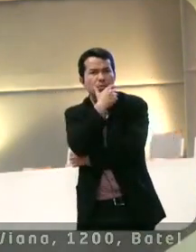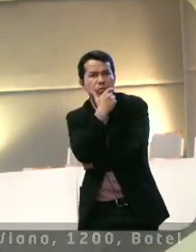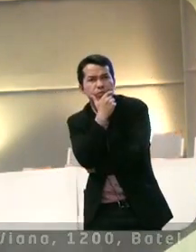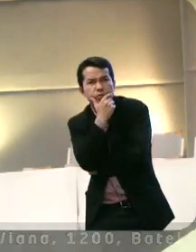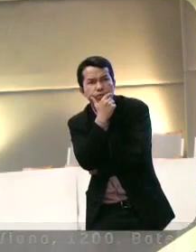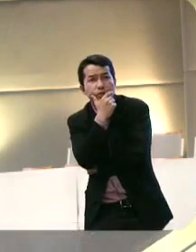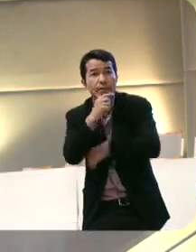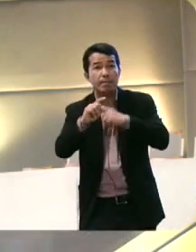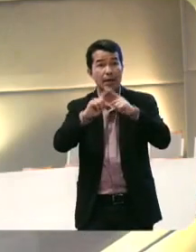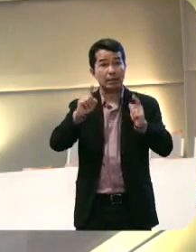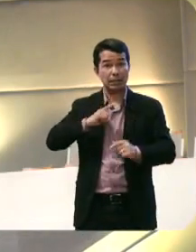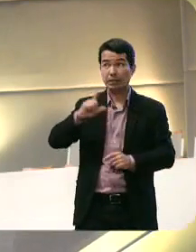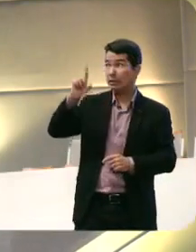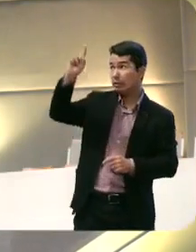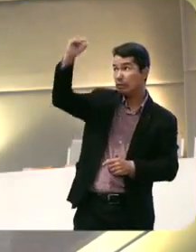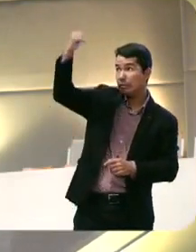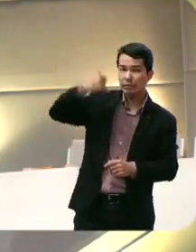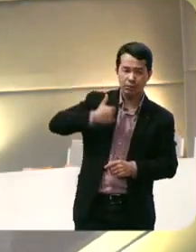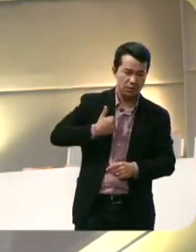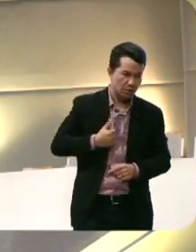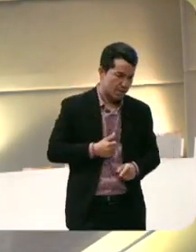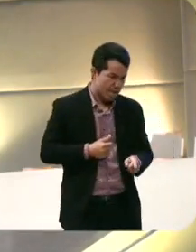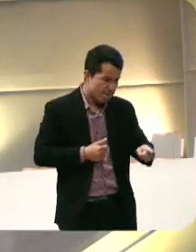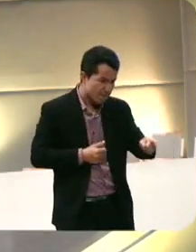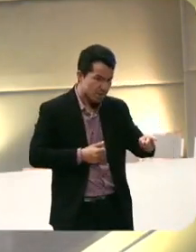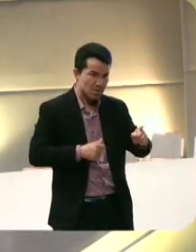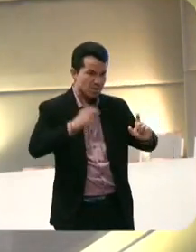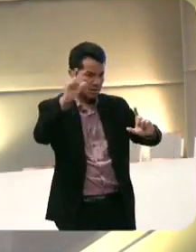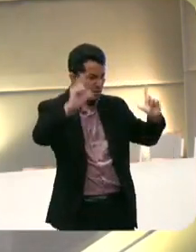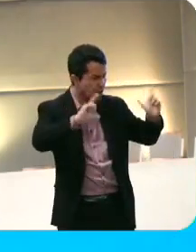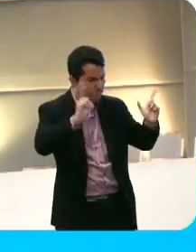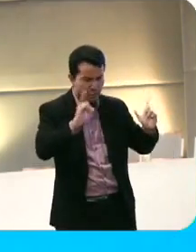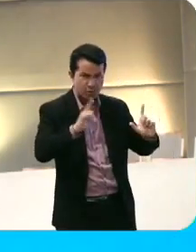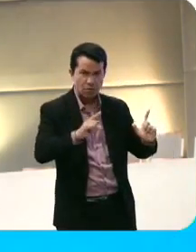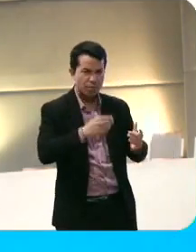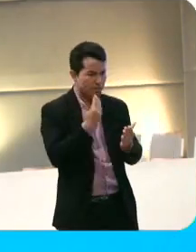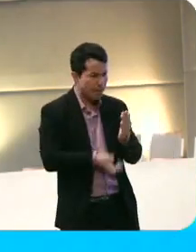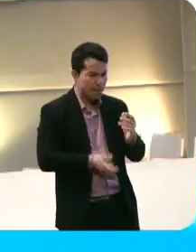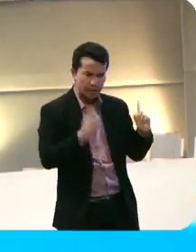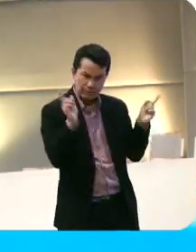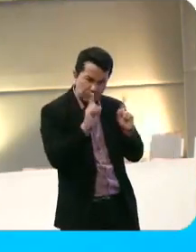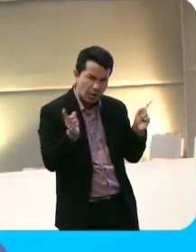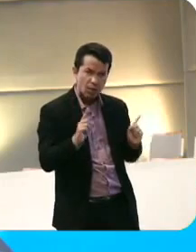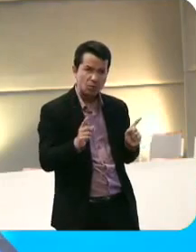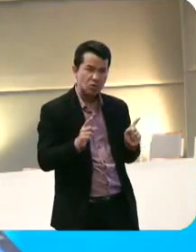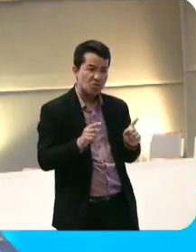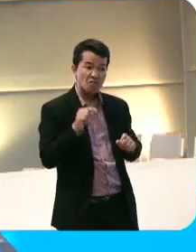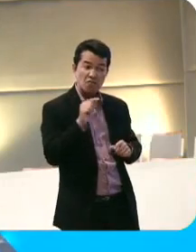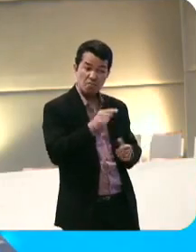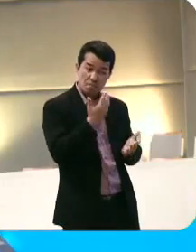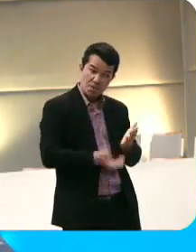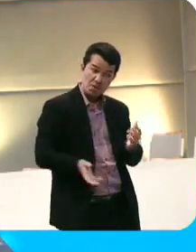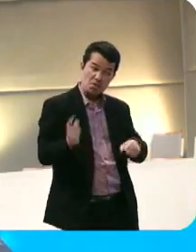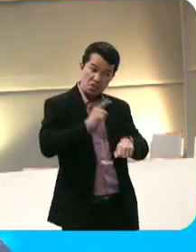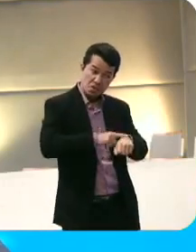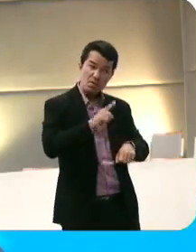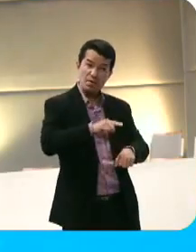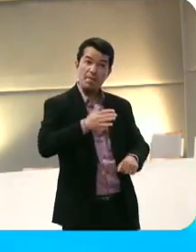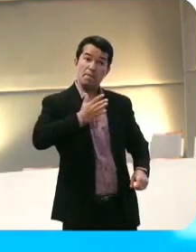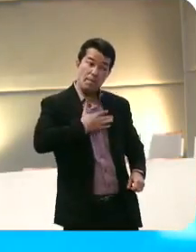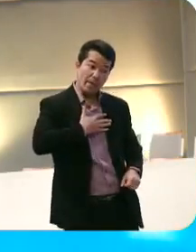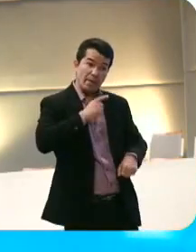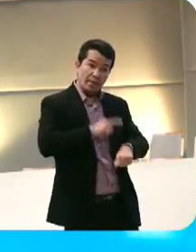ei, entrega a televisão para mim. O tempo que você está perdendo aí na frente, esse tempo é meu. E aí